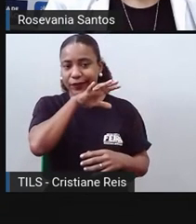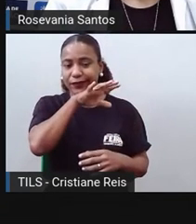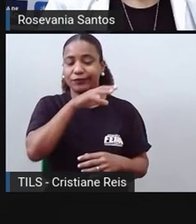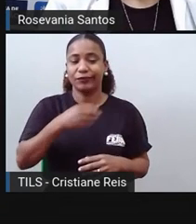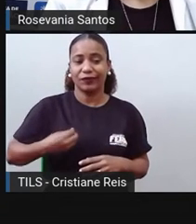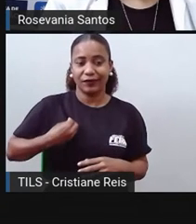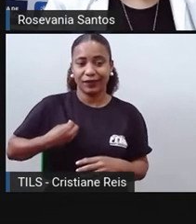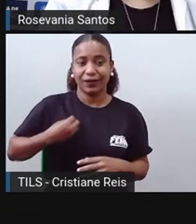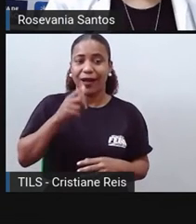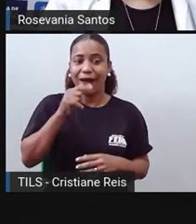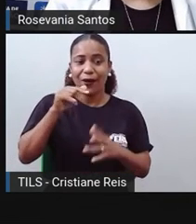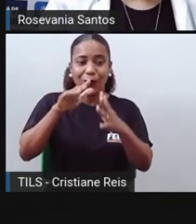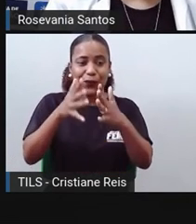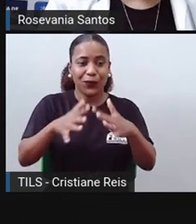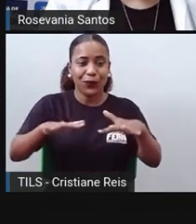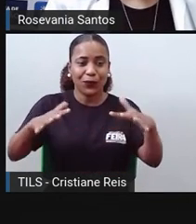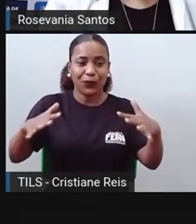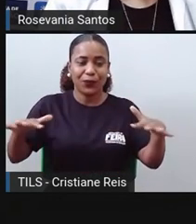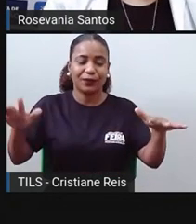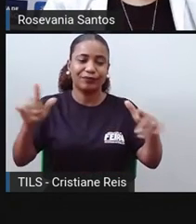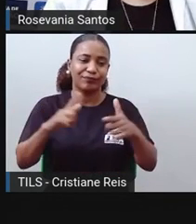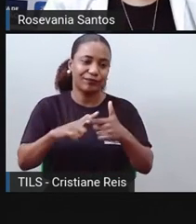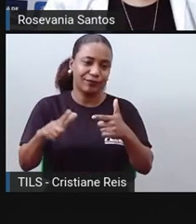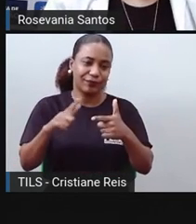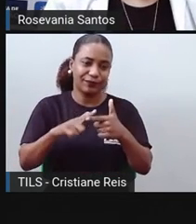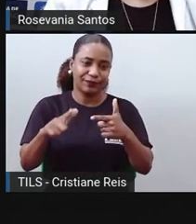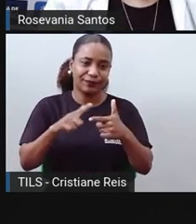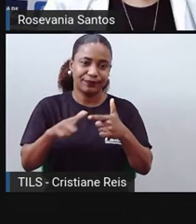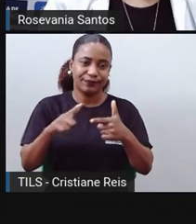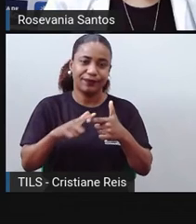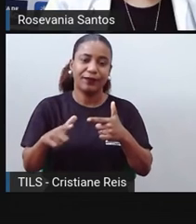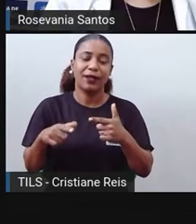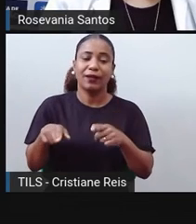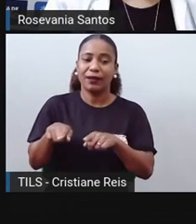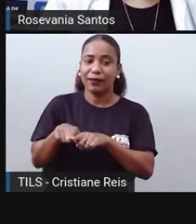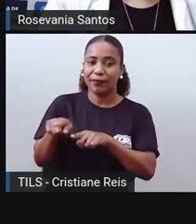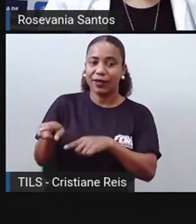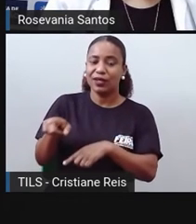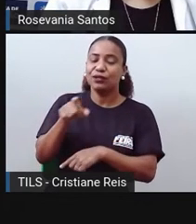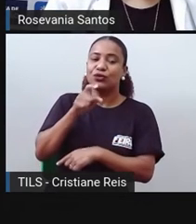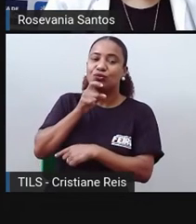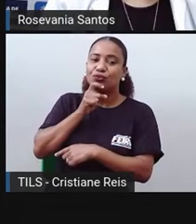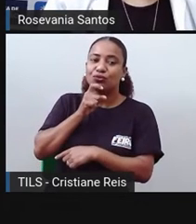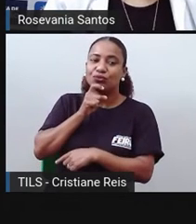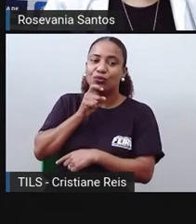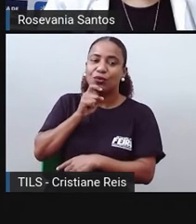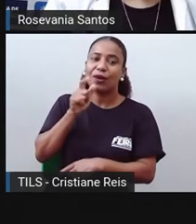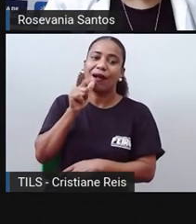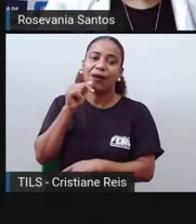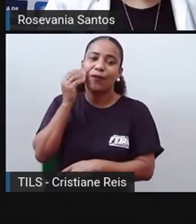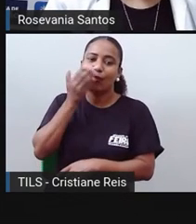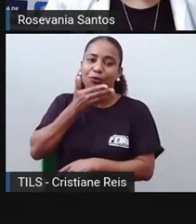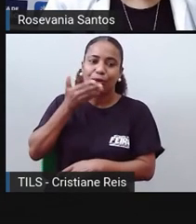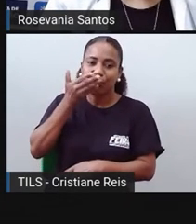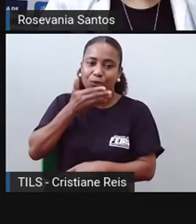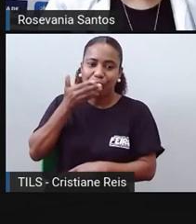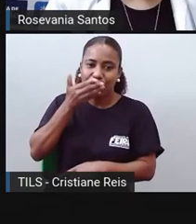que as geleiras é uma importante fonte de água doce que está aí se perdendo, né, se misturando com essa água